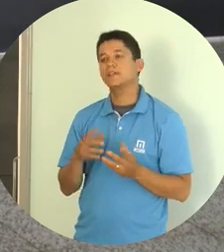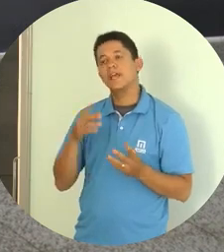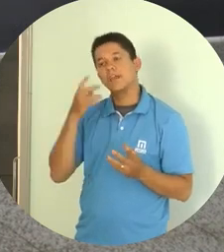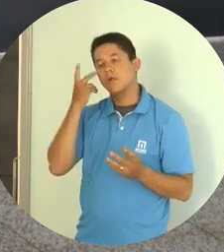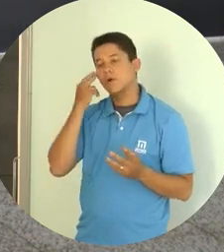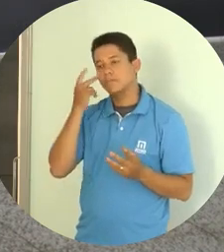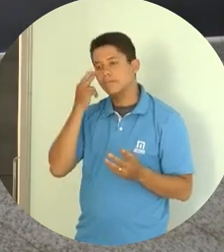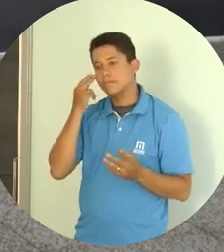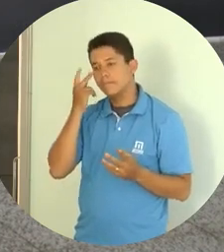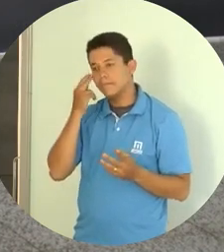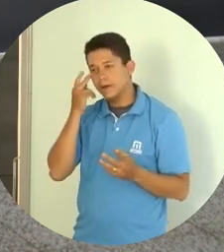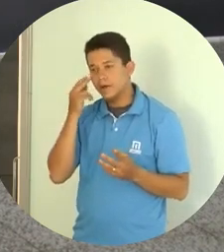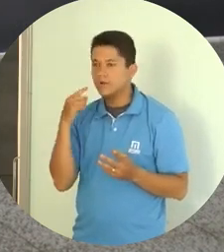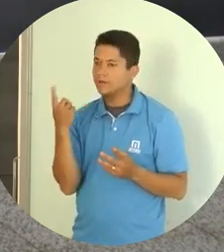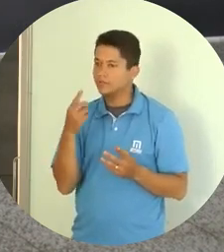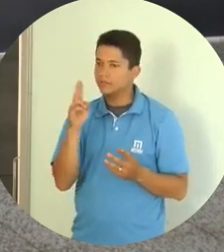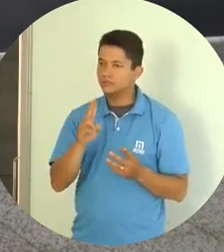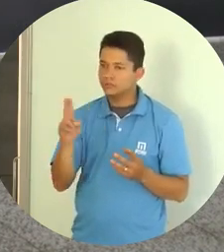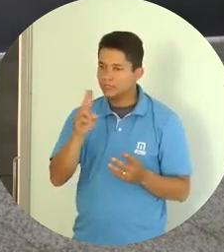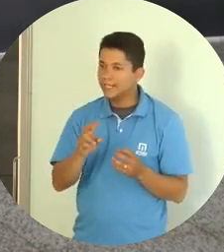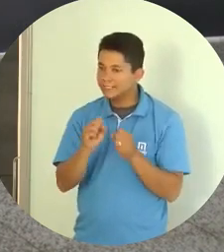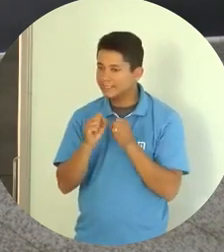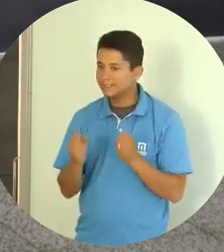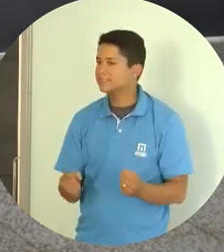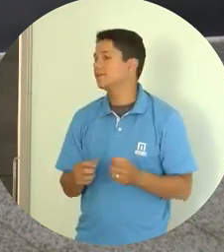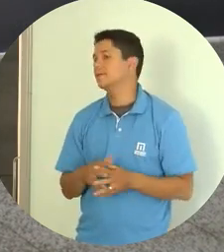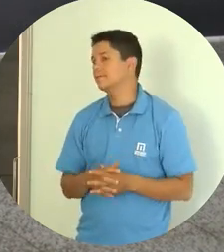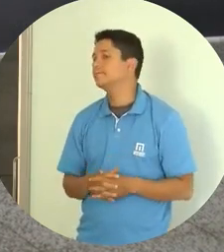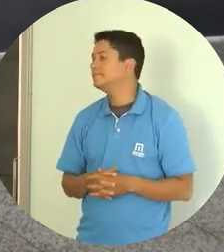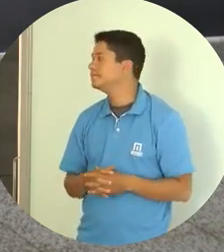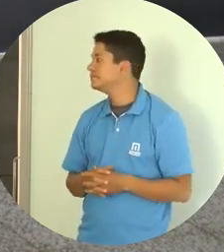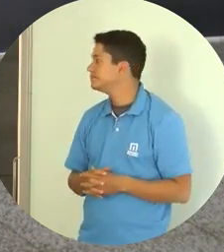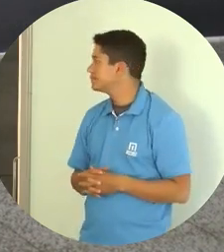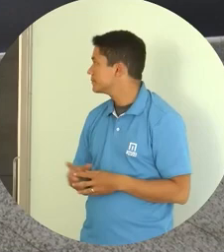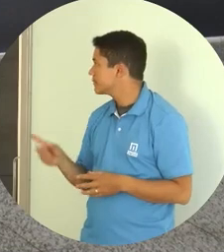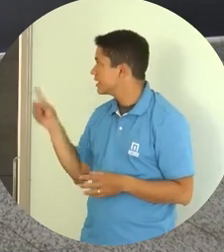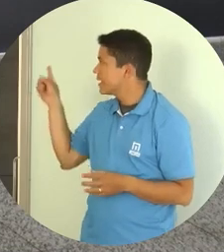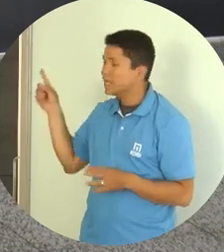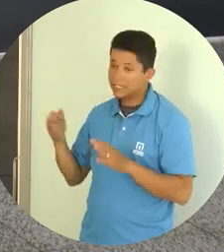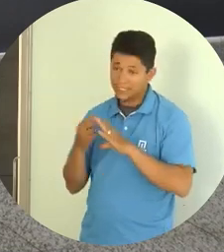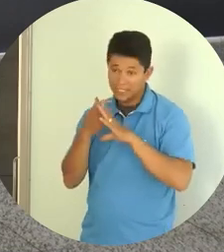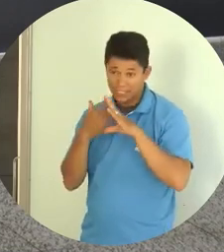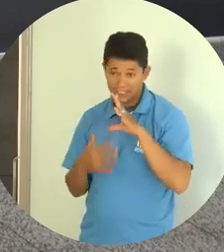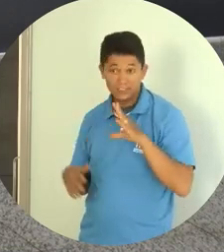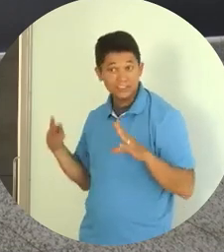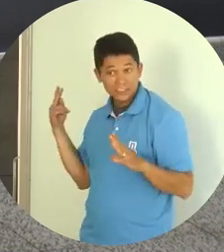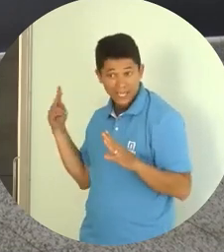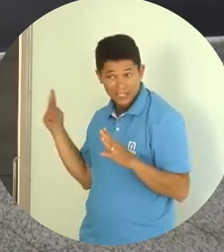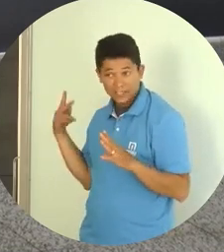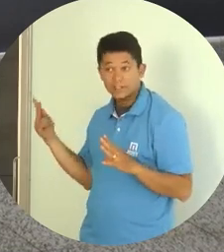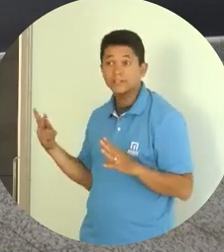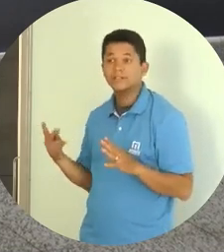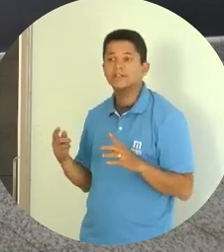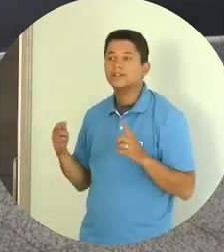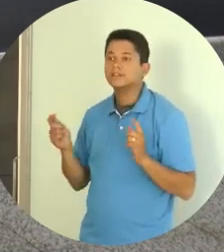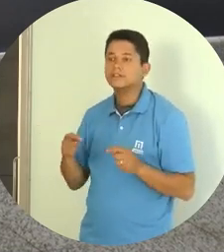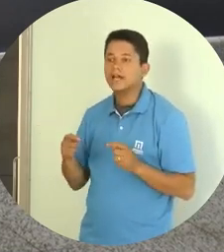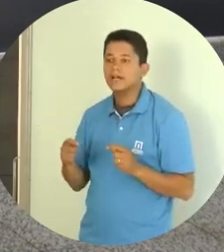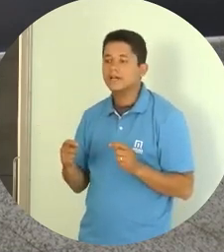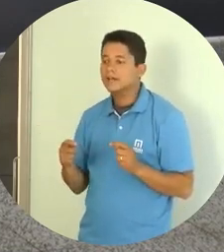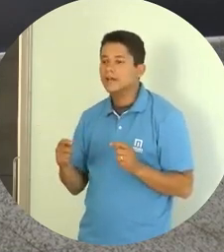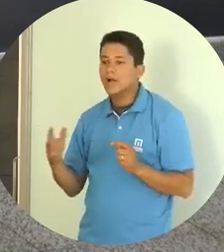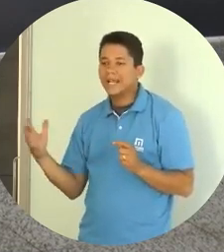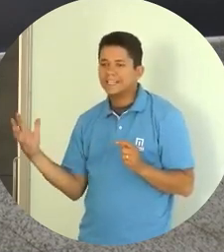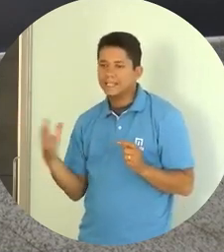gente adota nesses sistemas. Então, ela por essa característica, ela consegue ter um atrito lateral muito